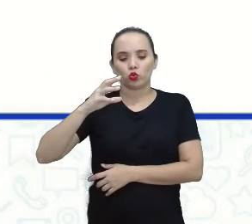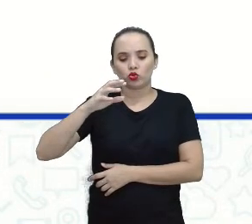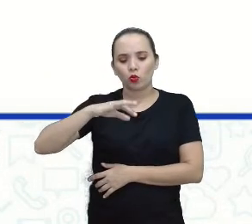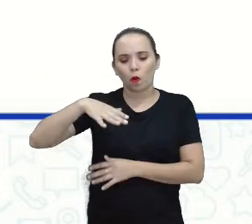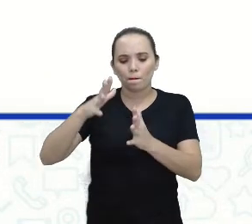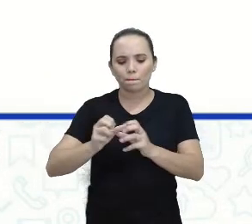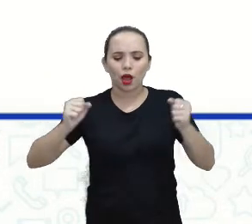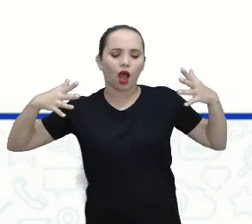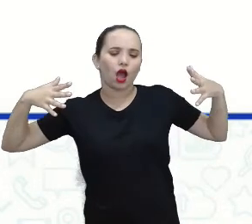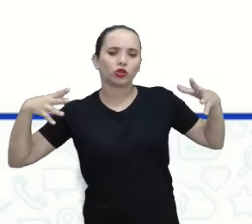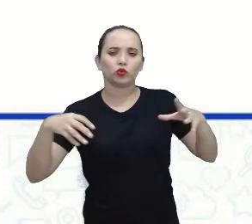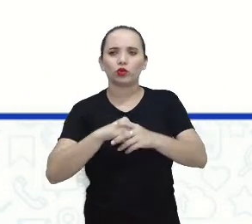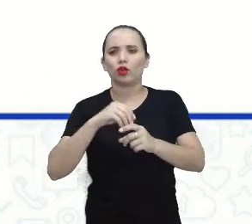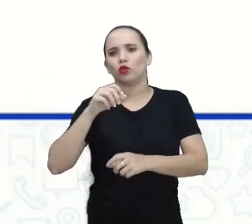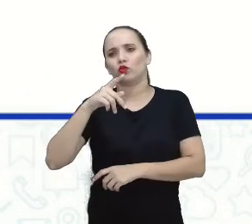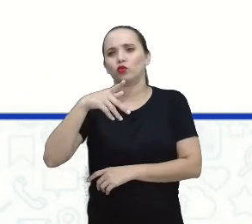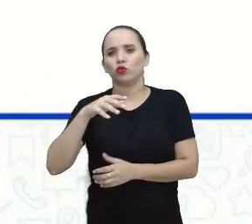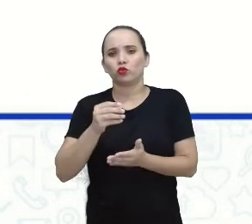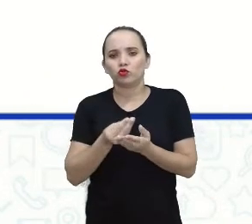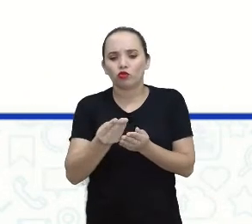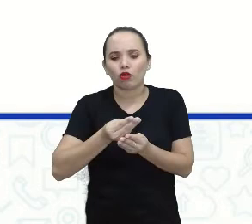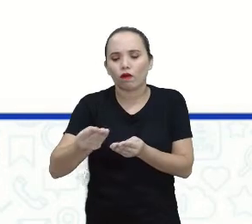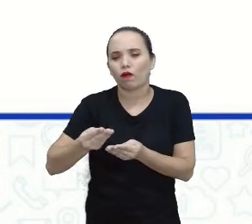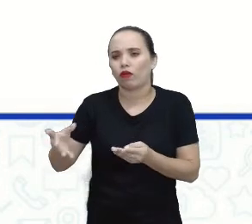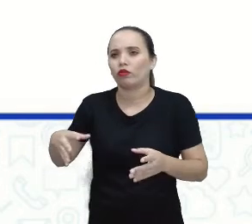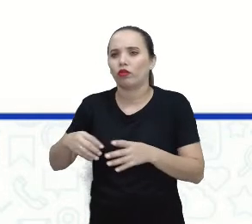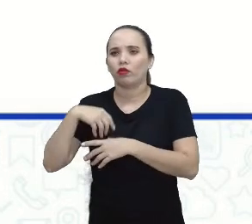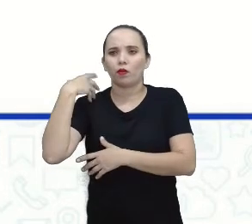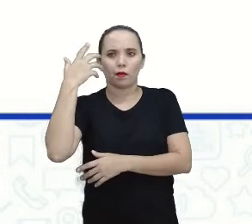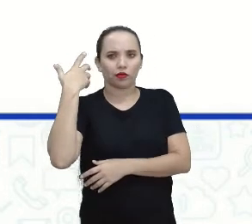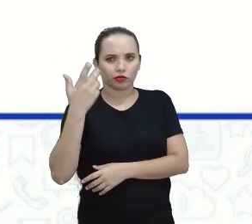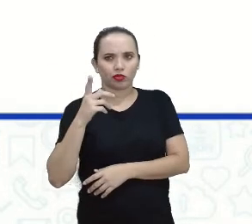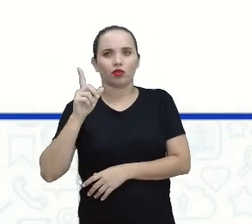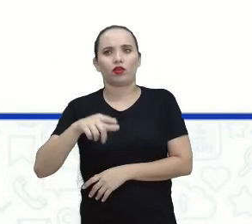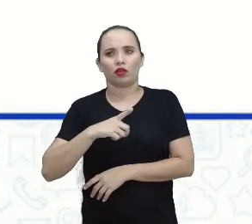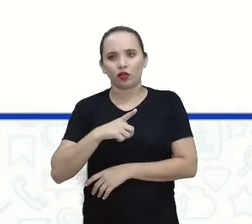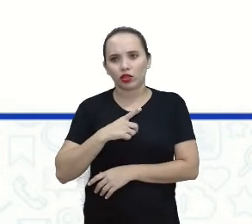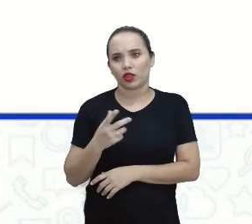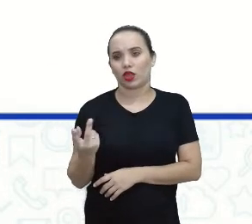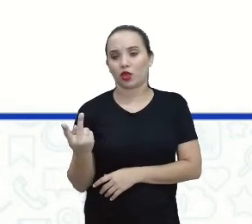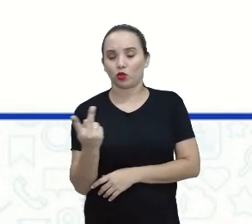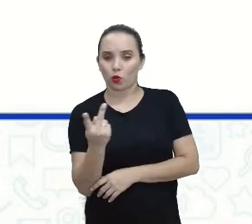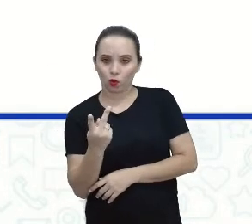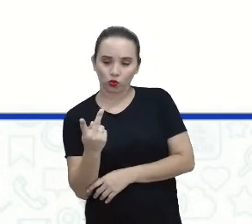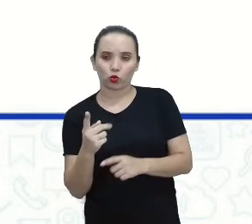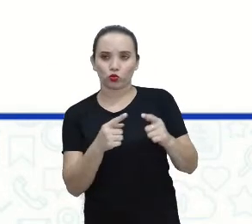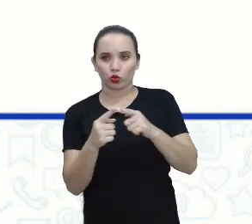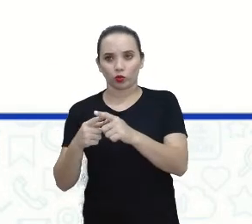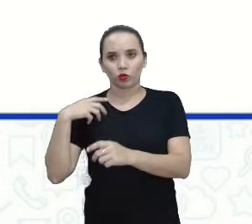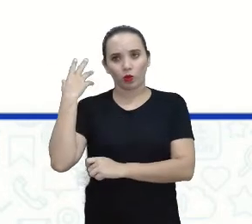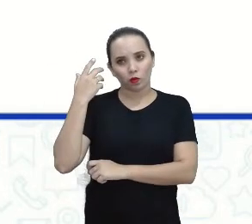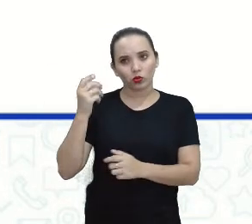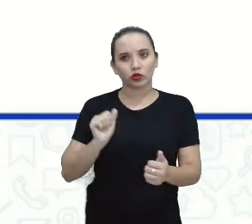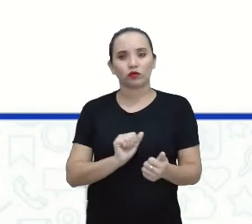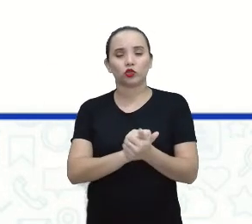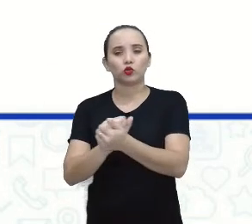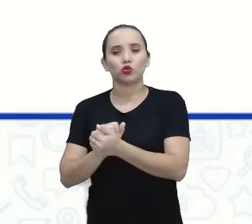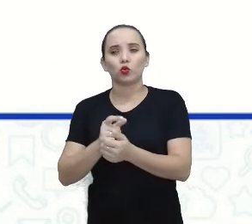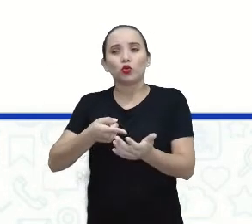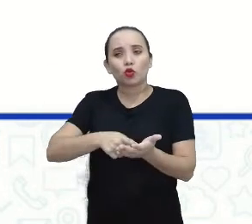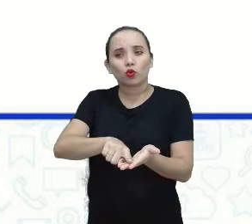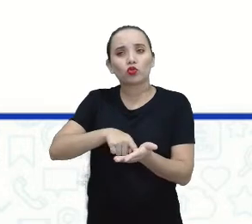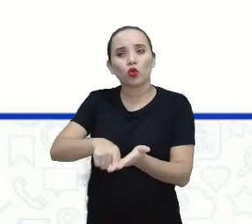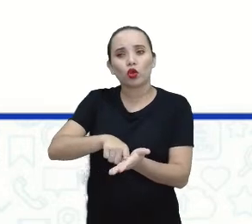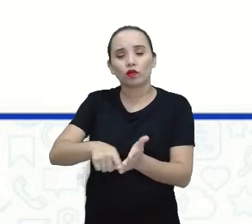do romanceiro popular do Nordeste, com a música de viola, rabeca ou pífano, que acompanha seus cantares, e com a xilogravura que